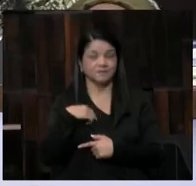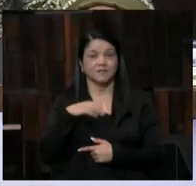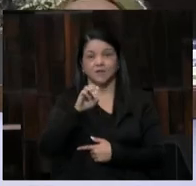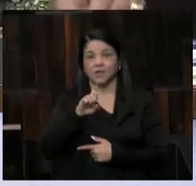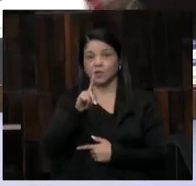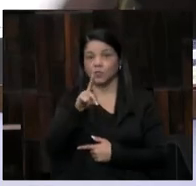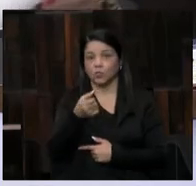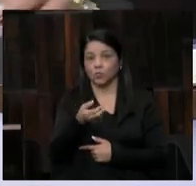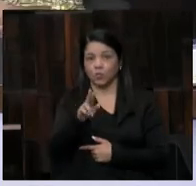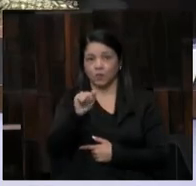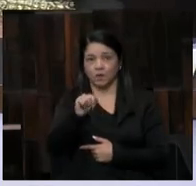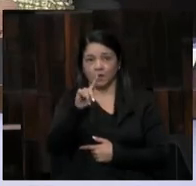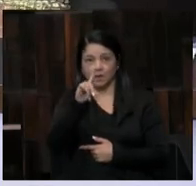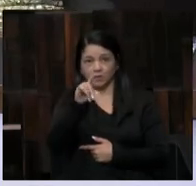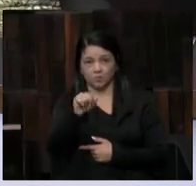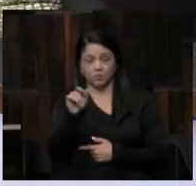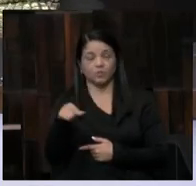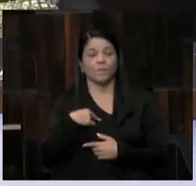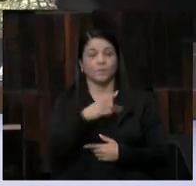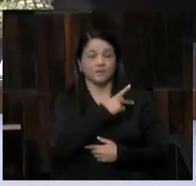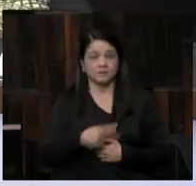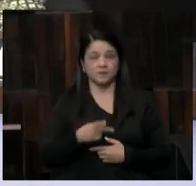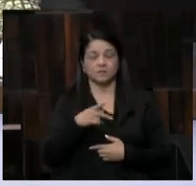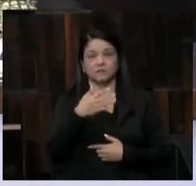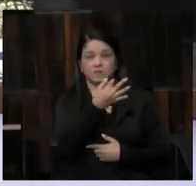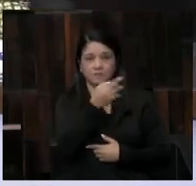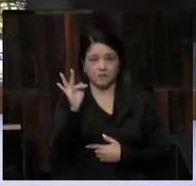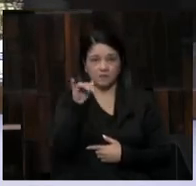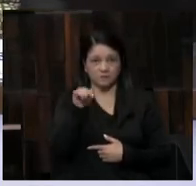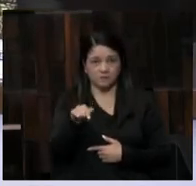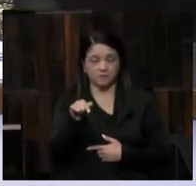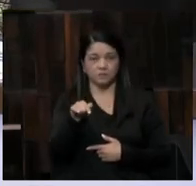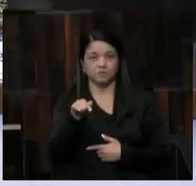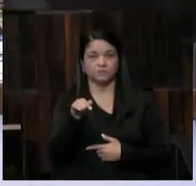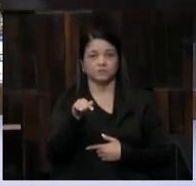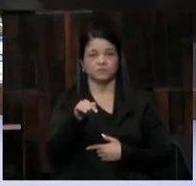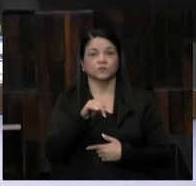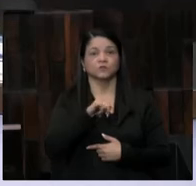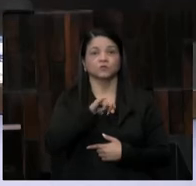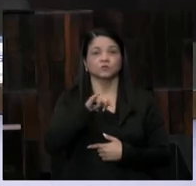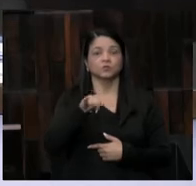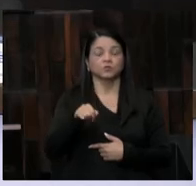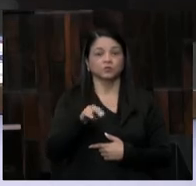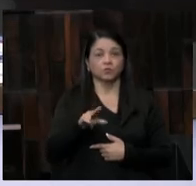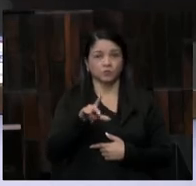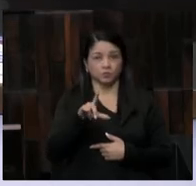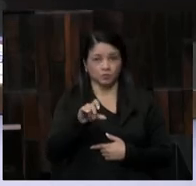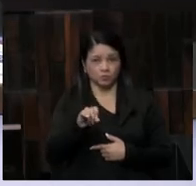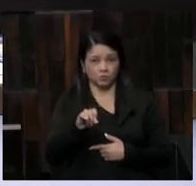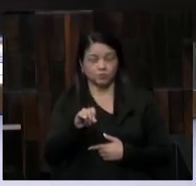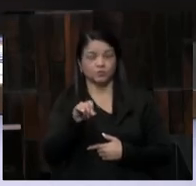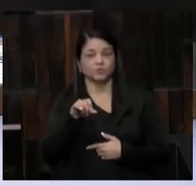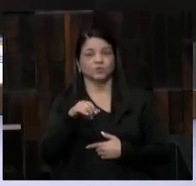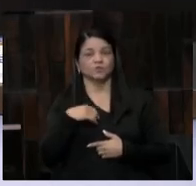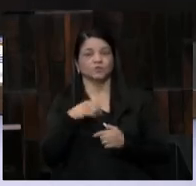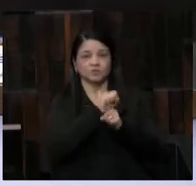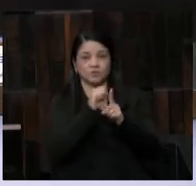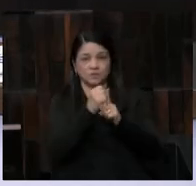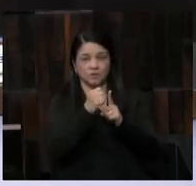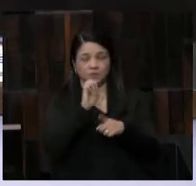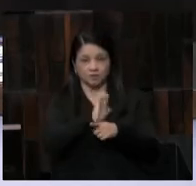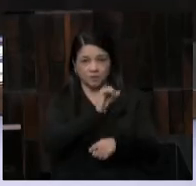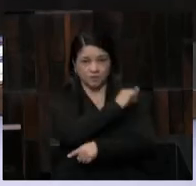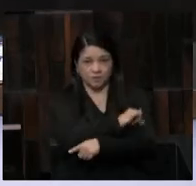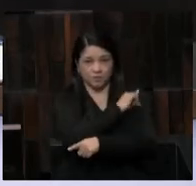Eduardo Duarte, presidente da Federação de Judo Social do Estado do Rio de Janeiro,